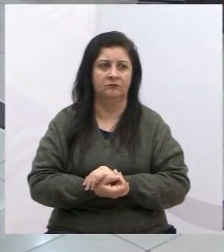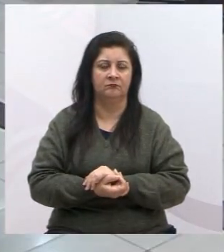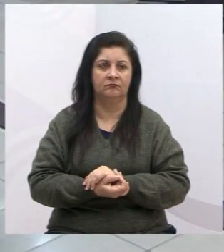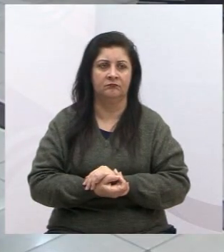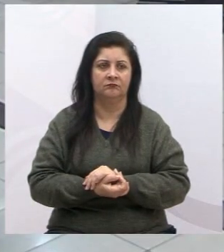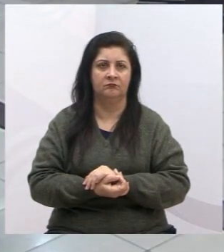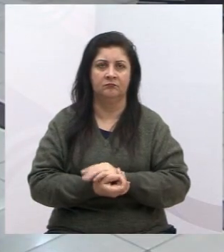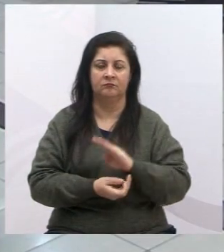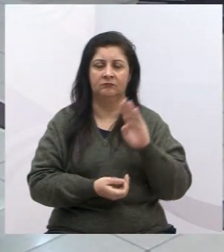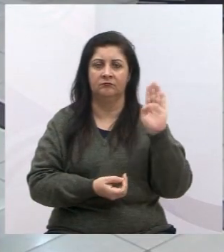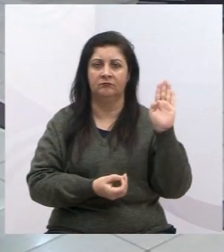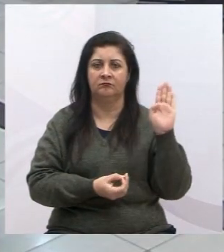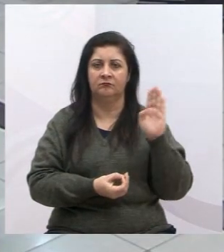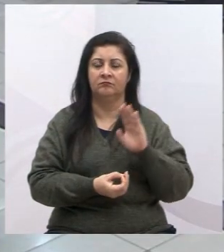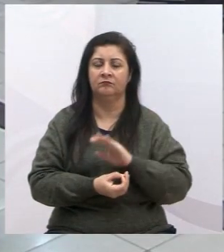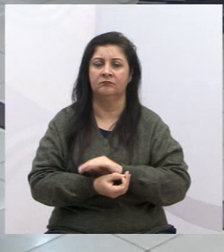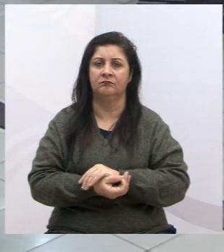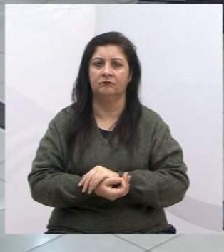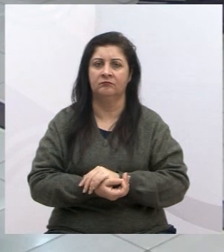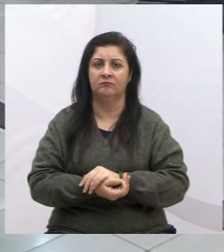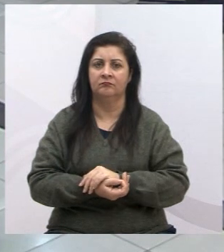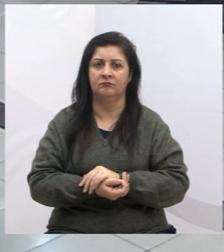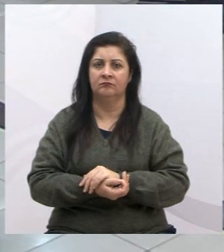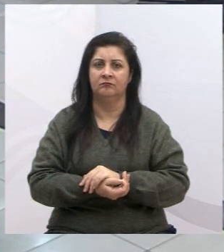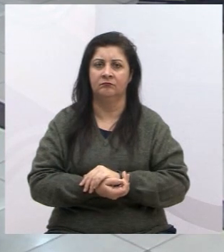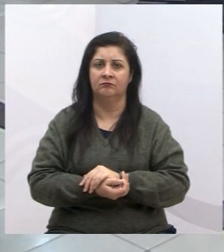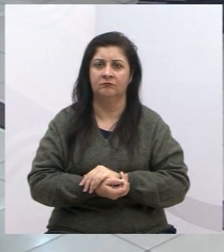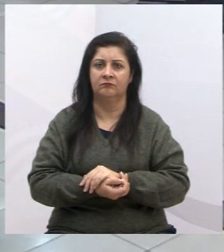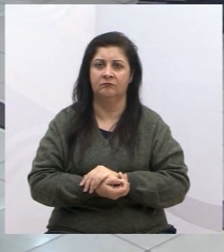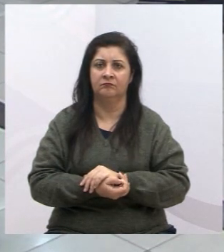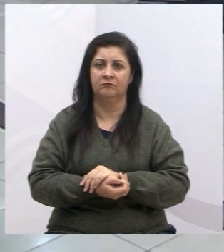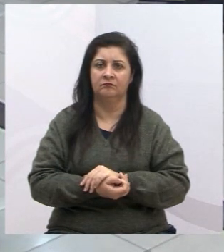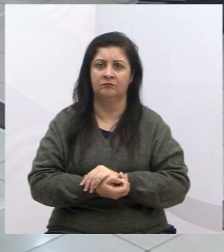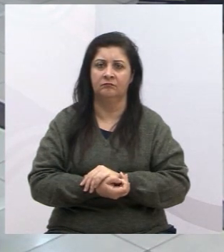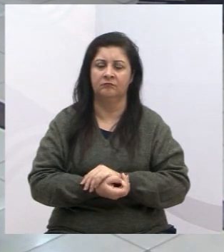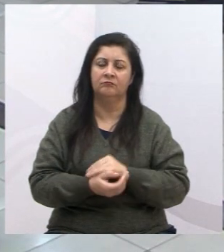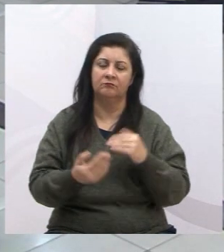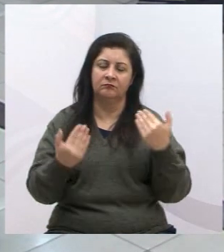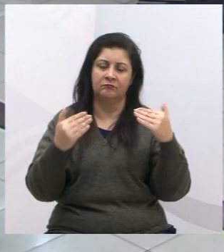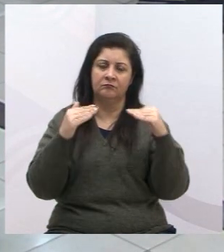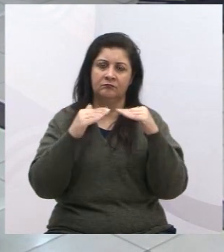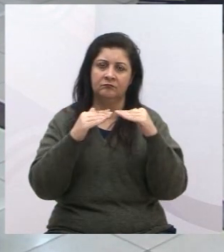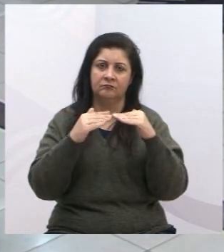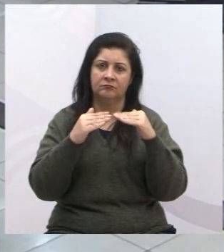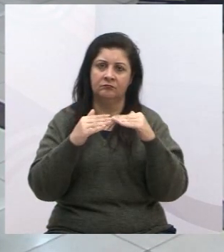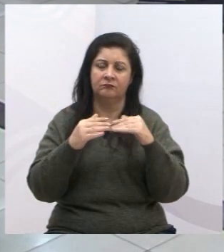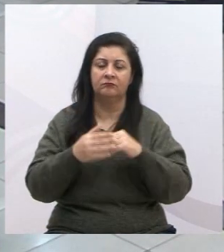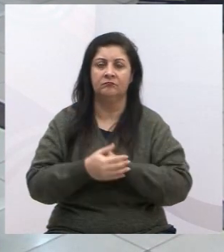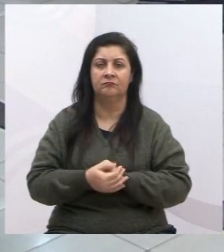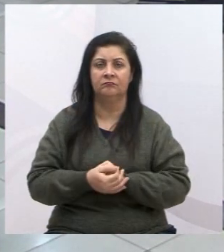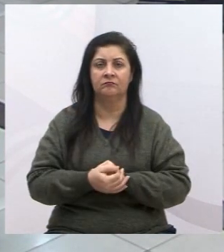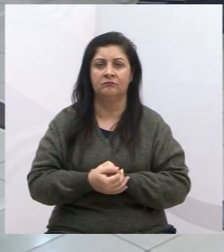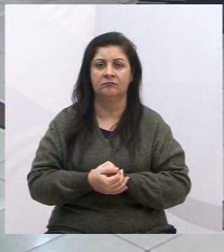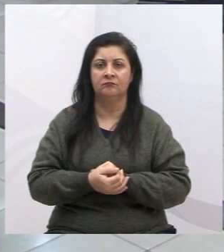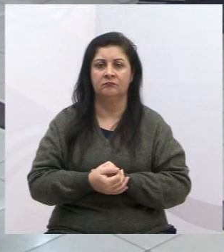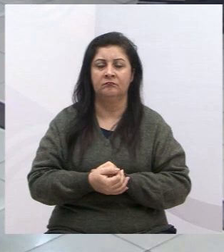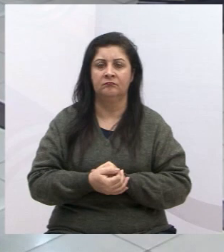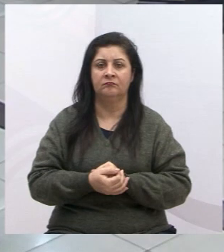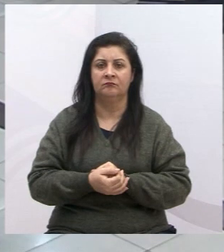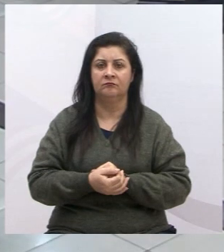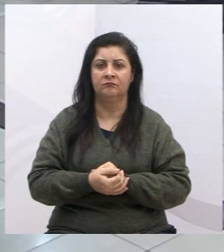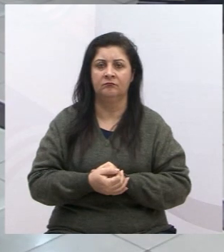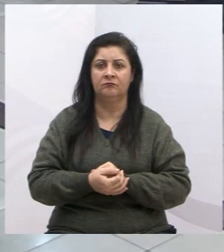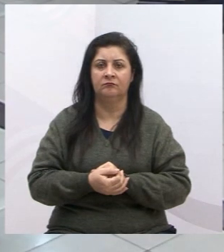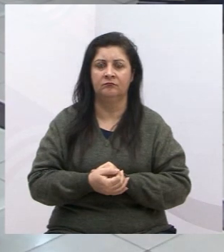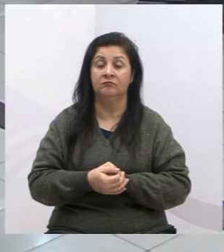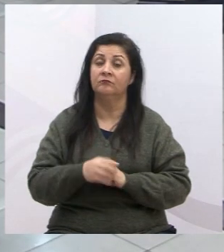Senhor presidente, quero contribuir com essa discussão. Obviamente, sou favorável ao pedido do vereador Valmir e é inegável que